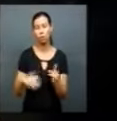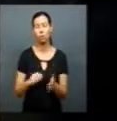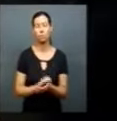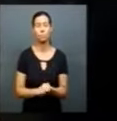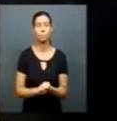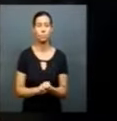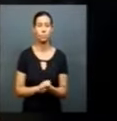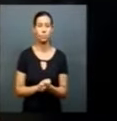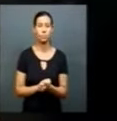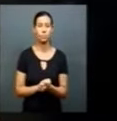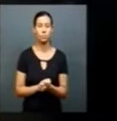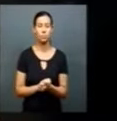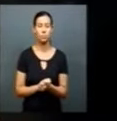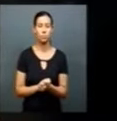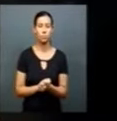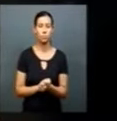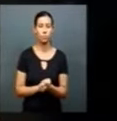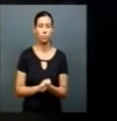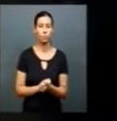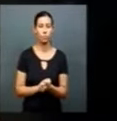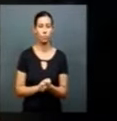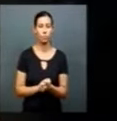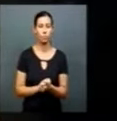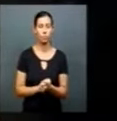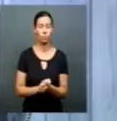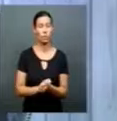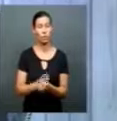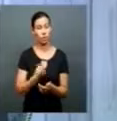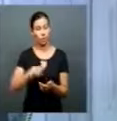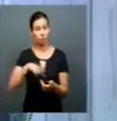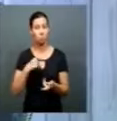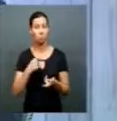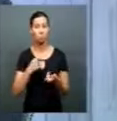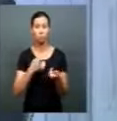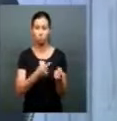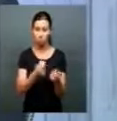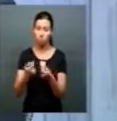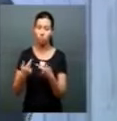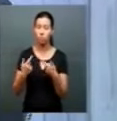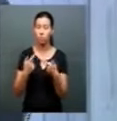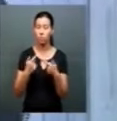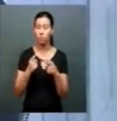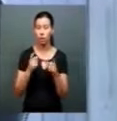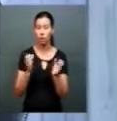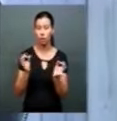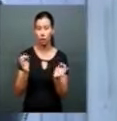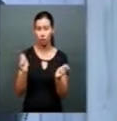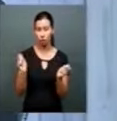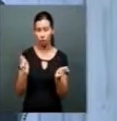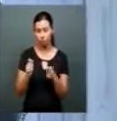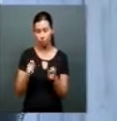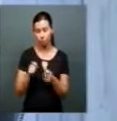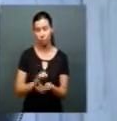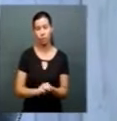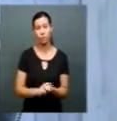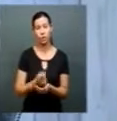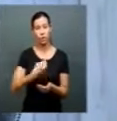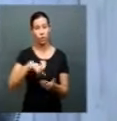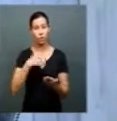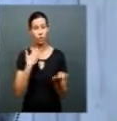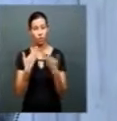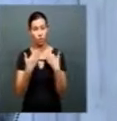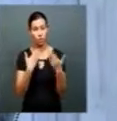é bem interessante para eles, sim, a gente está tendo uma boa receptividade no mercado. Nós vamos bater um papo sobre esse assunto com a